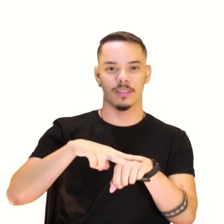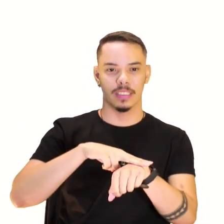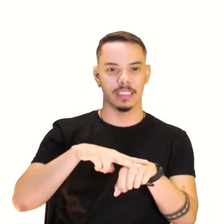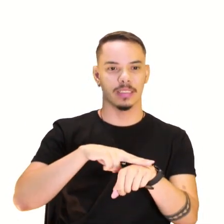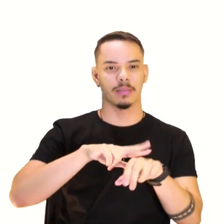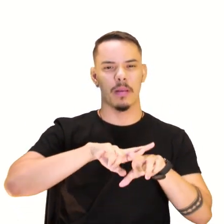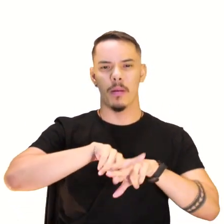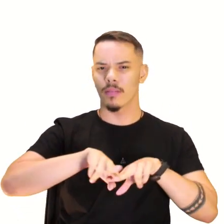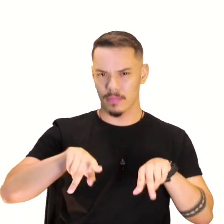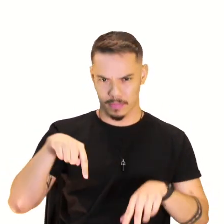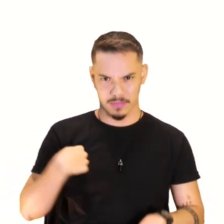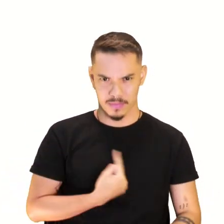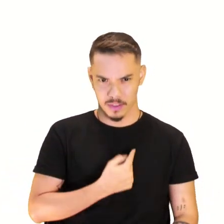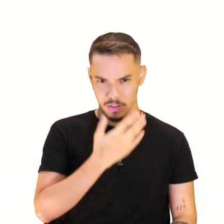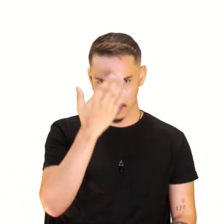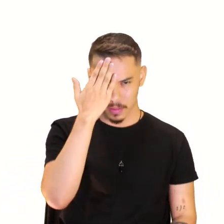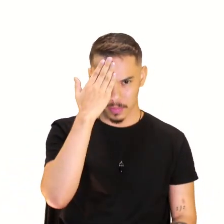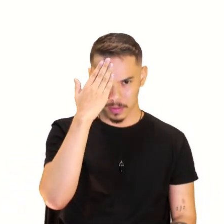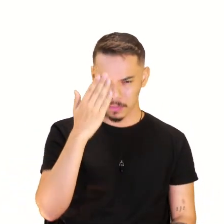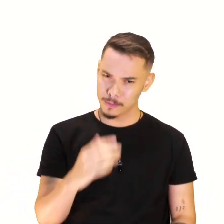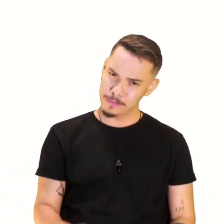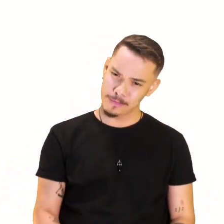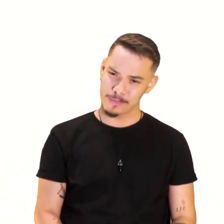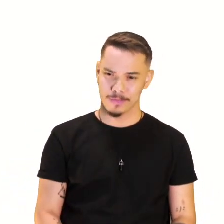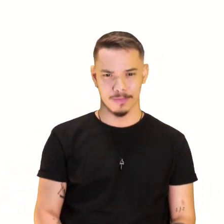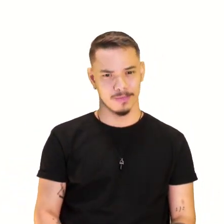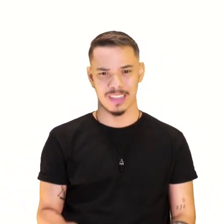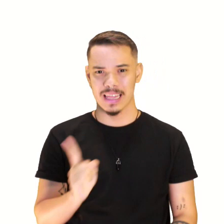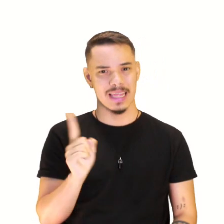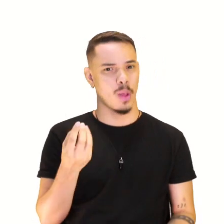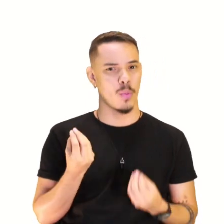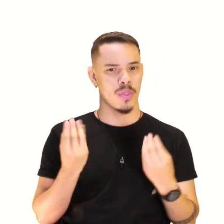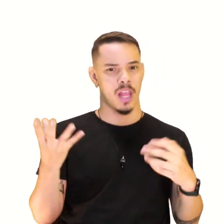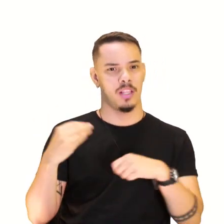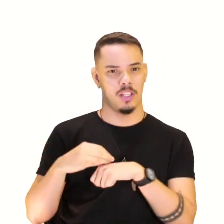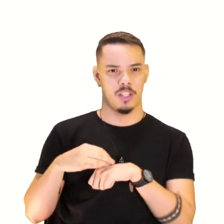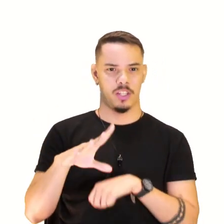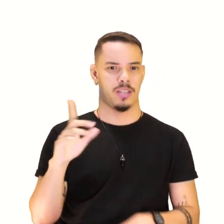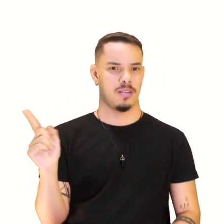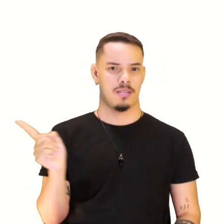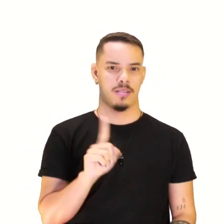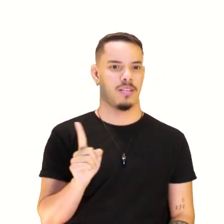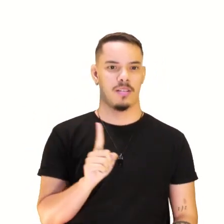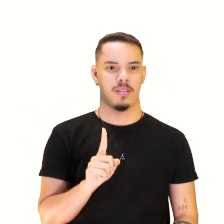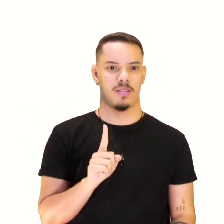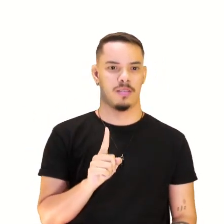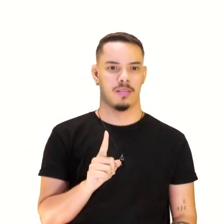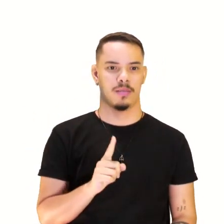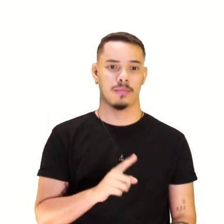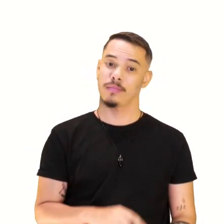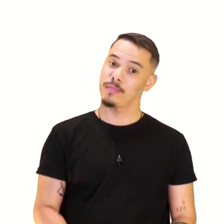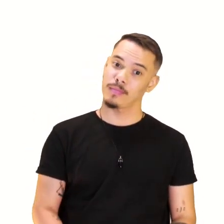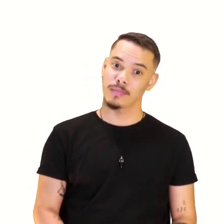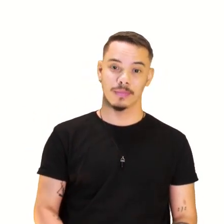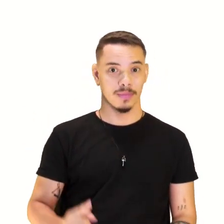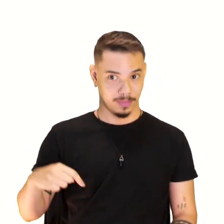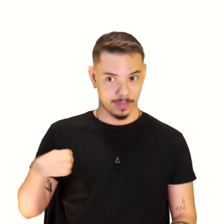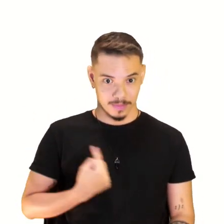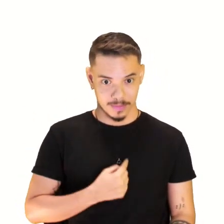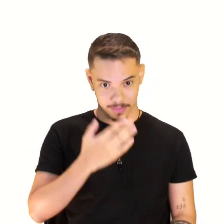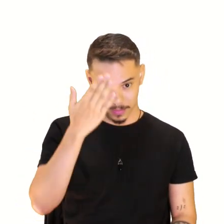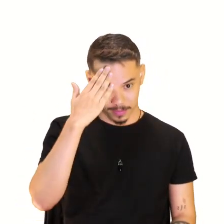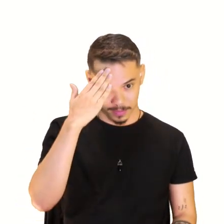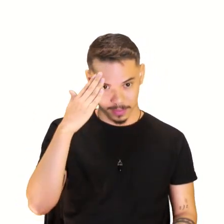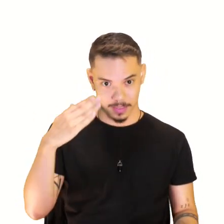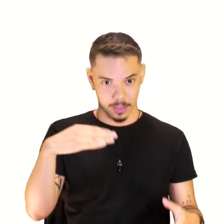é fruta, o que é legumes, o que é... Não dá dica, professor Maurício. Não, só estou perguntando se nós sabemos. Um menino guardou